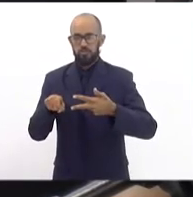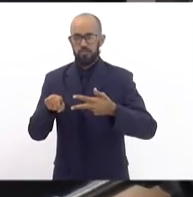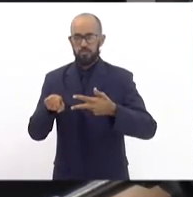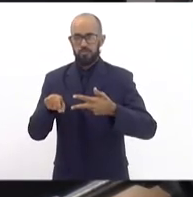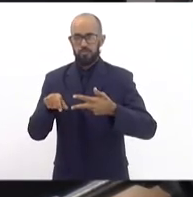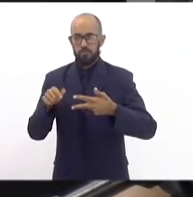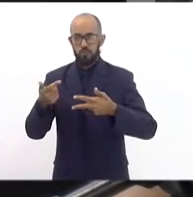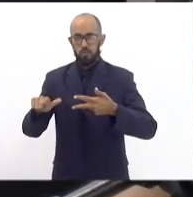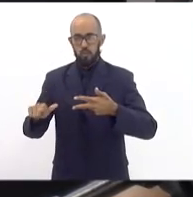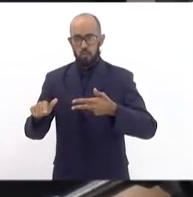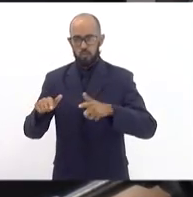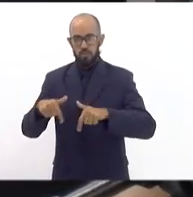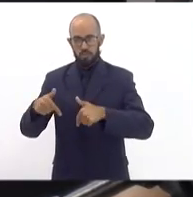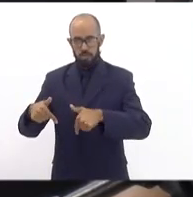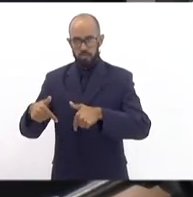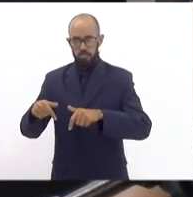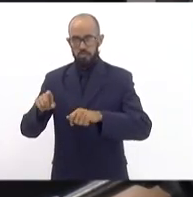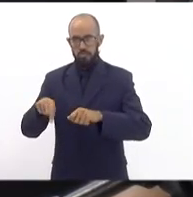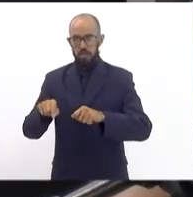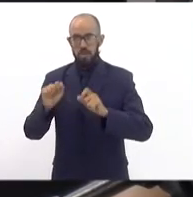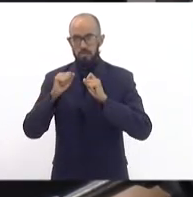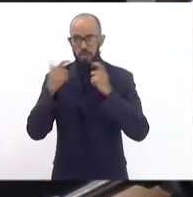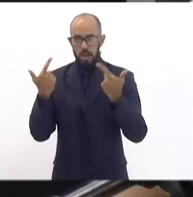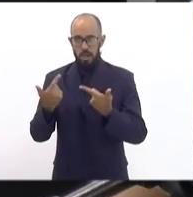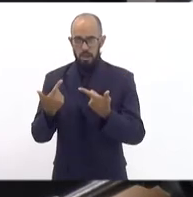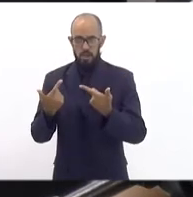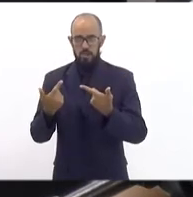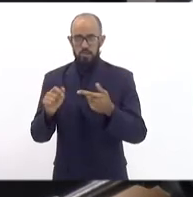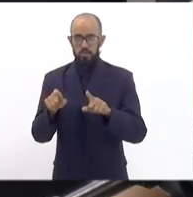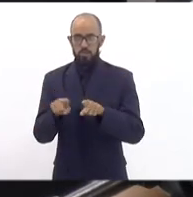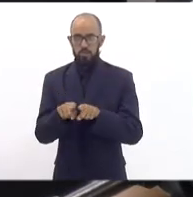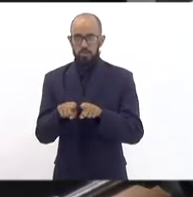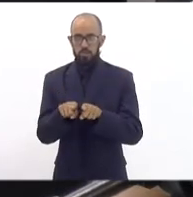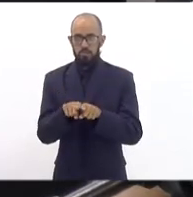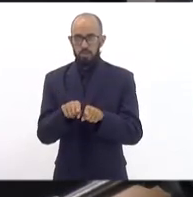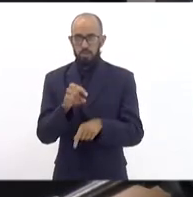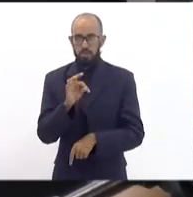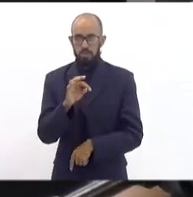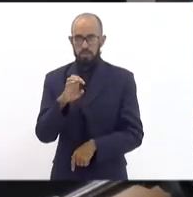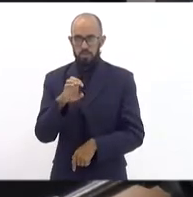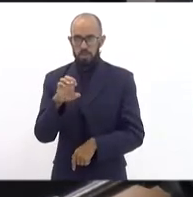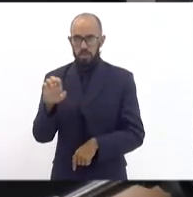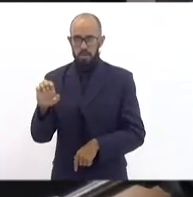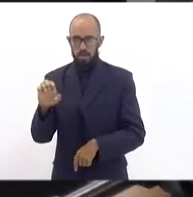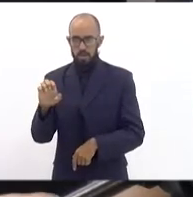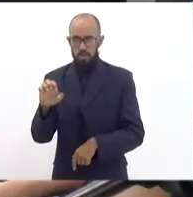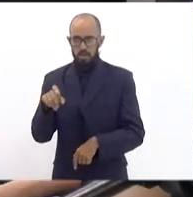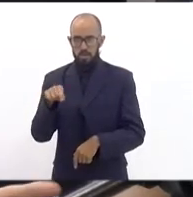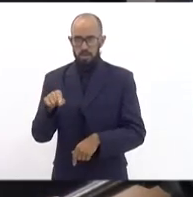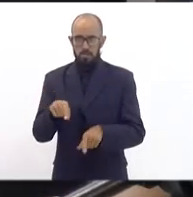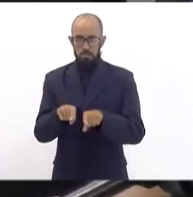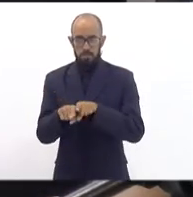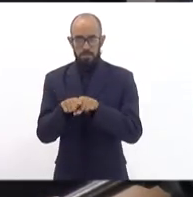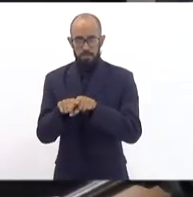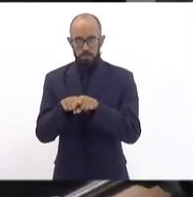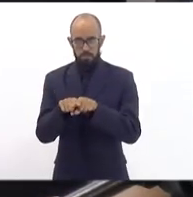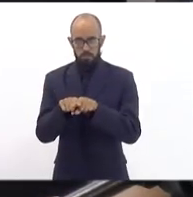outros entes, é feito pela Assembleia Legislativa e o Tribunal de Contas, que são parceiros